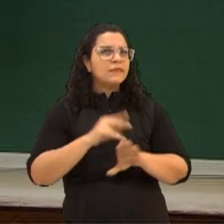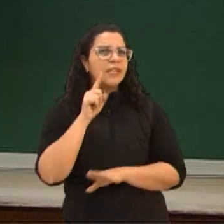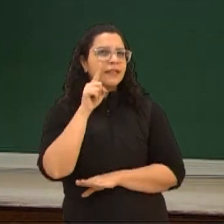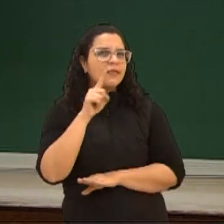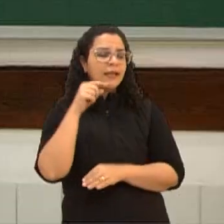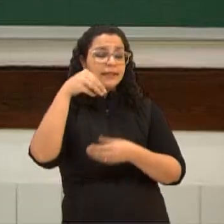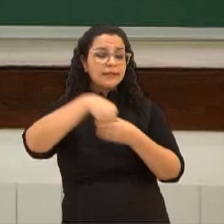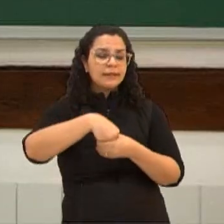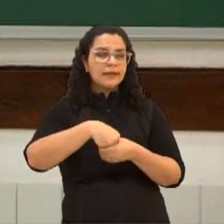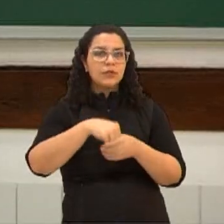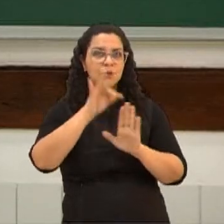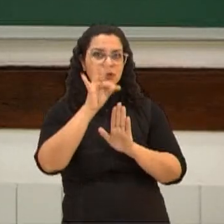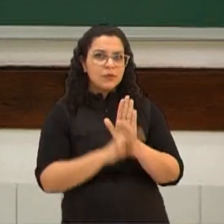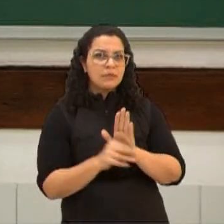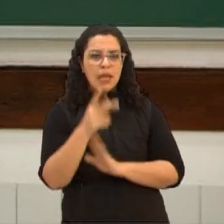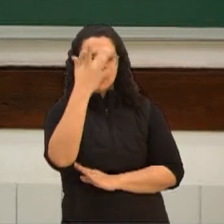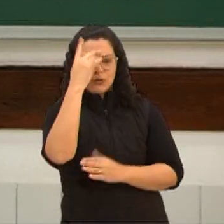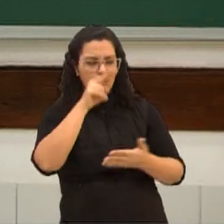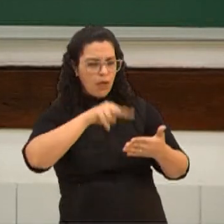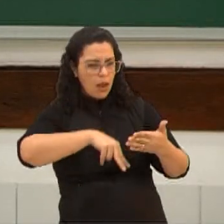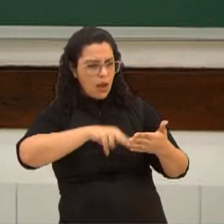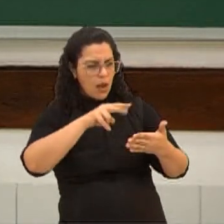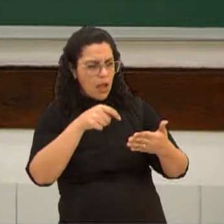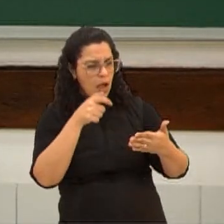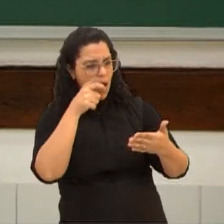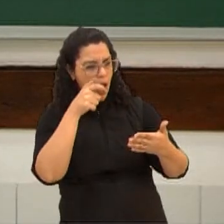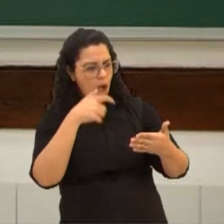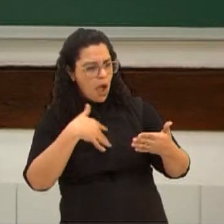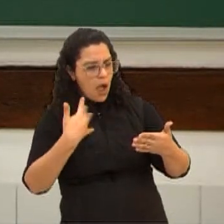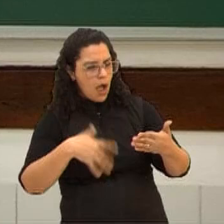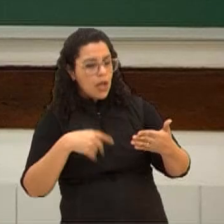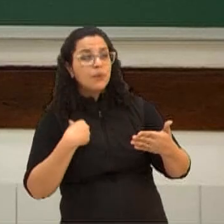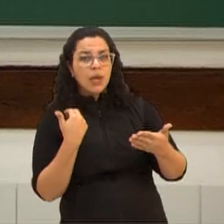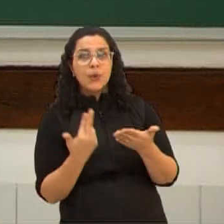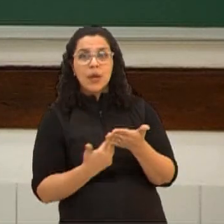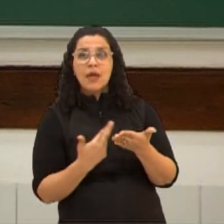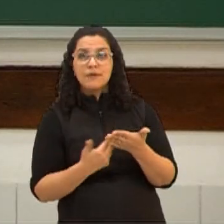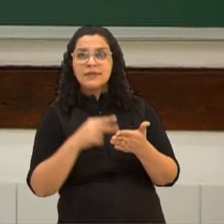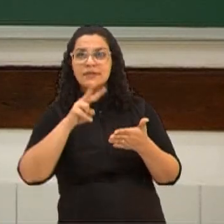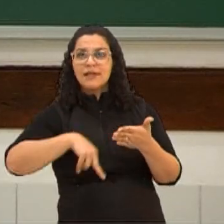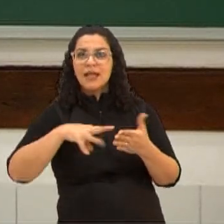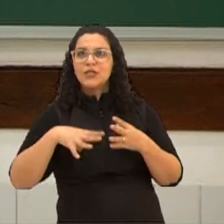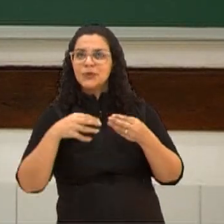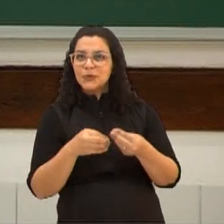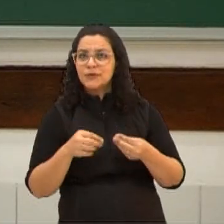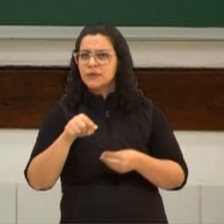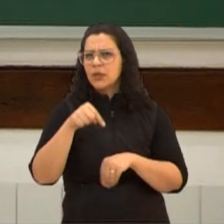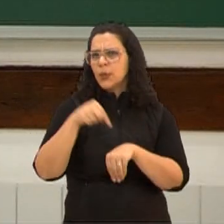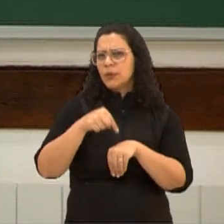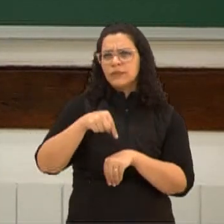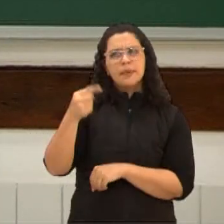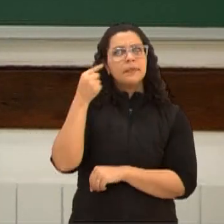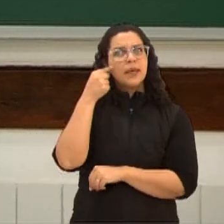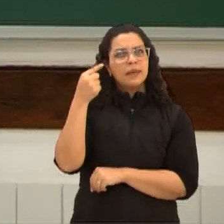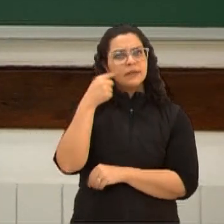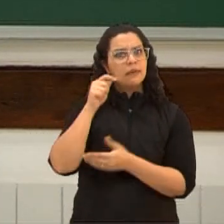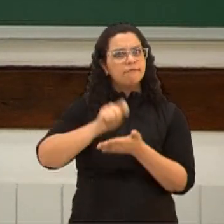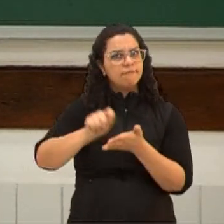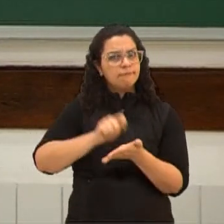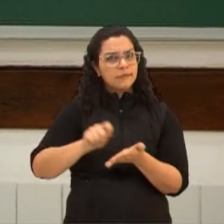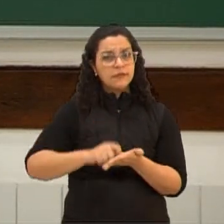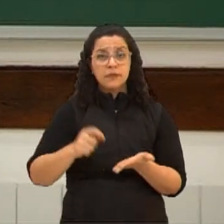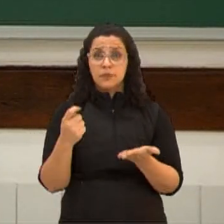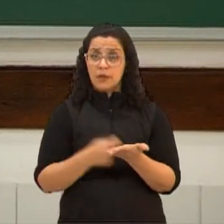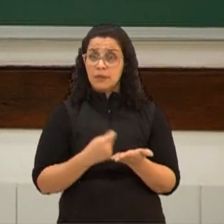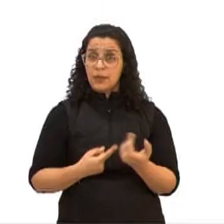nesse editorial para que a pessoa se interessasse pela leitura da revista? Vou dar um tempo para você escrever aí no